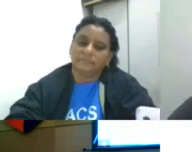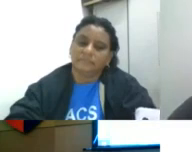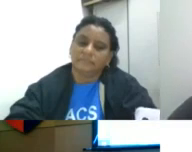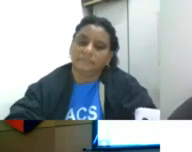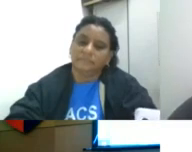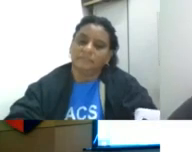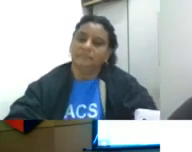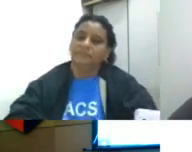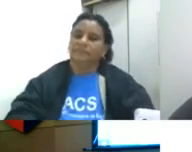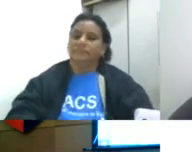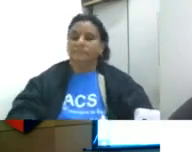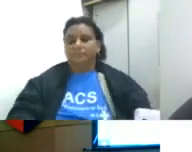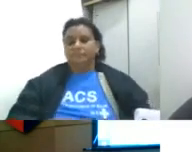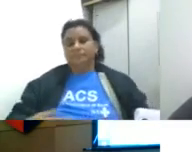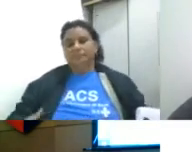30%.